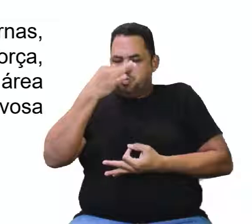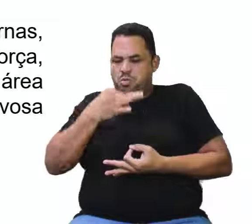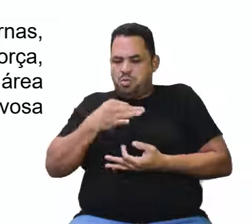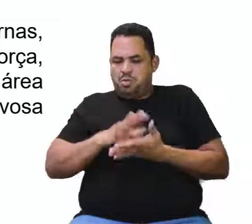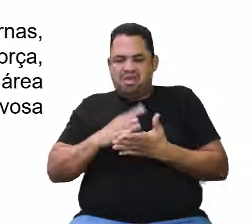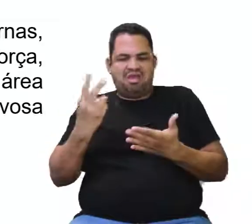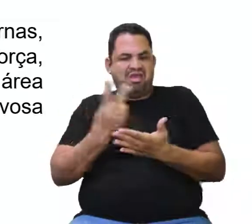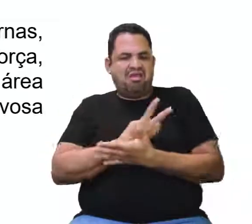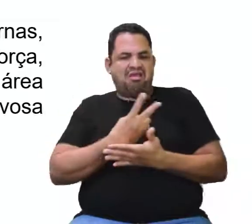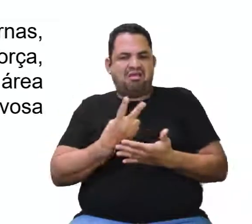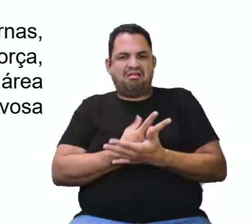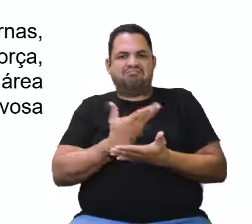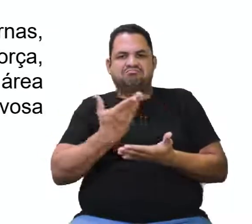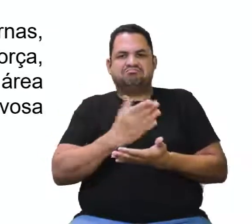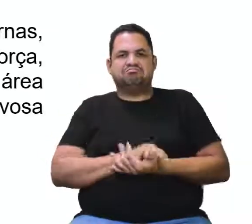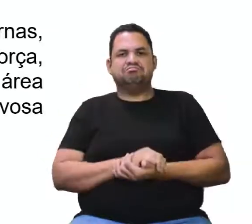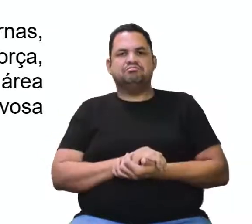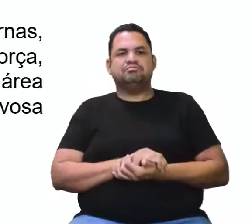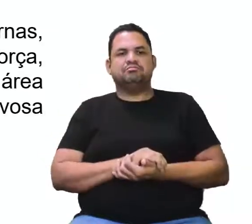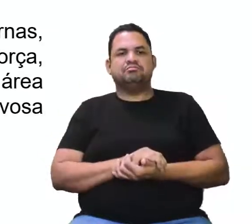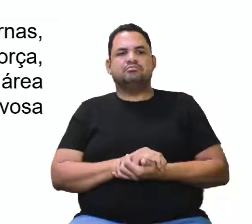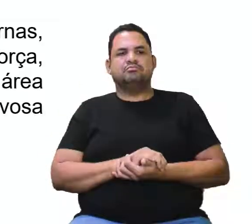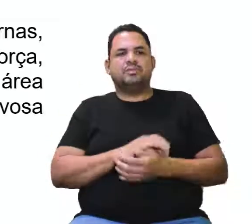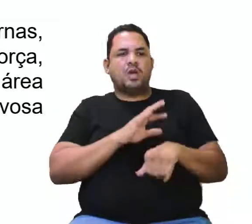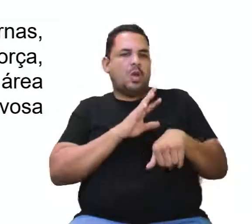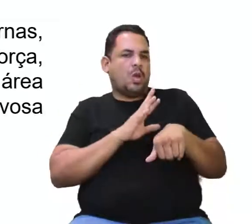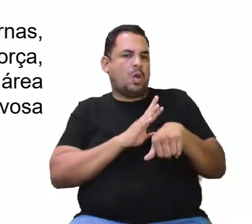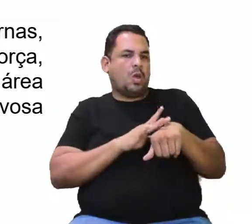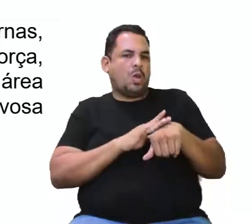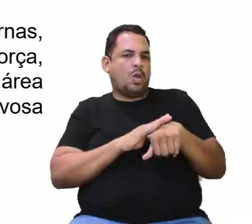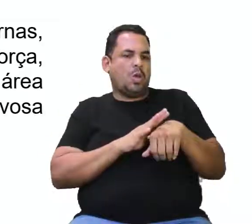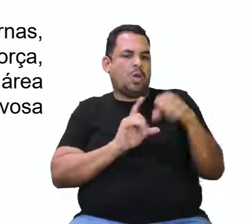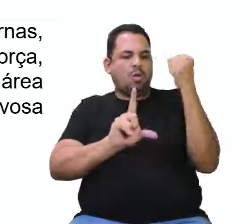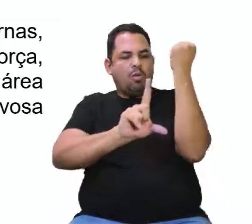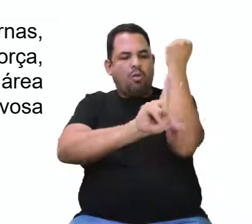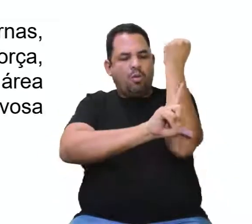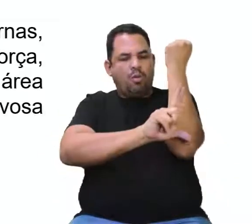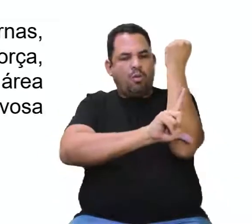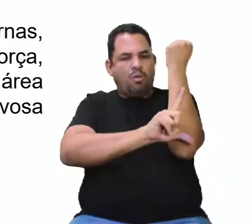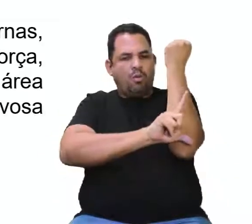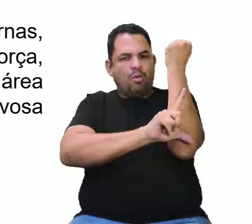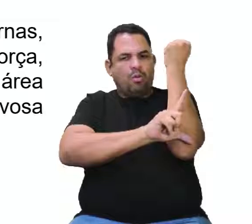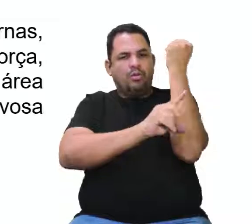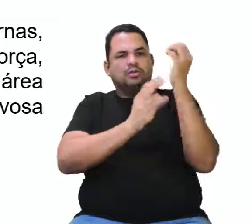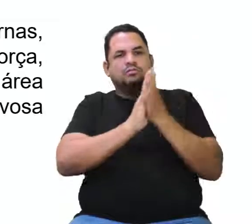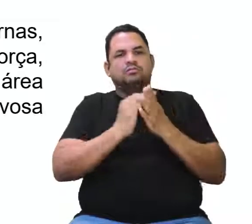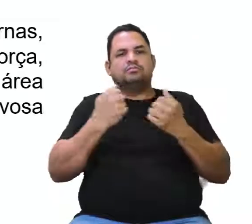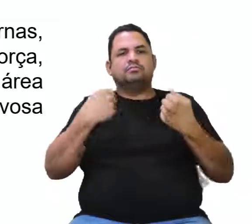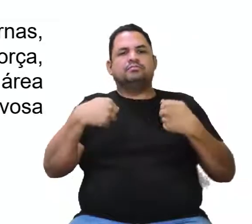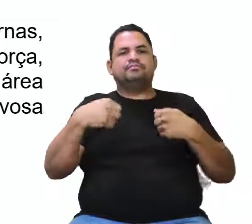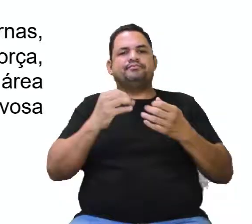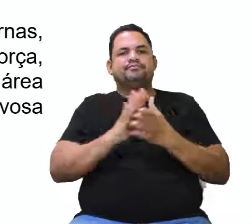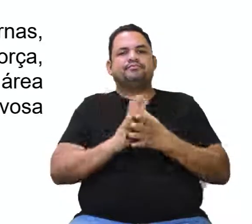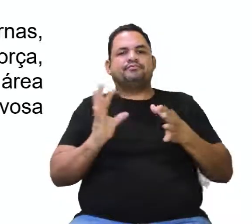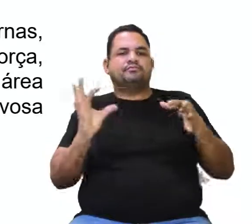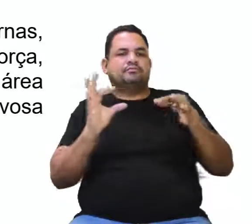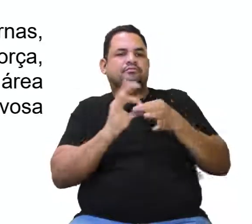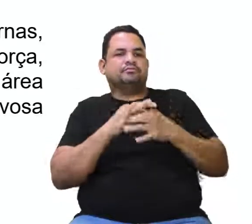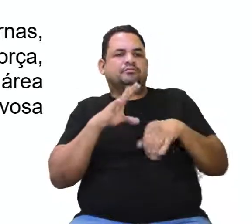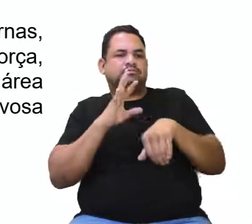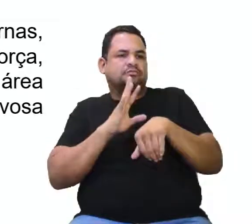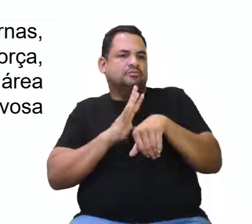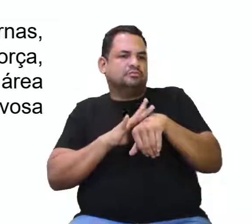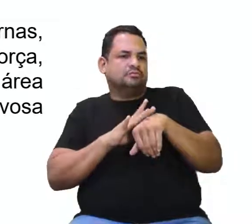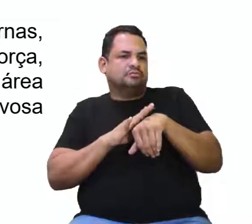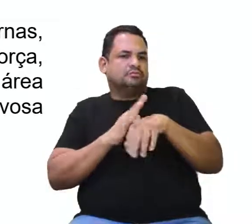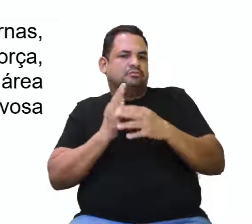seria a lombalgia, professora Iris? Seria aí as dores na região lombar da coluna. Elas podem estar ou não